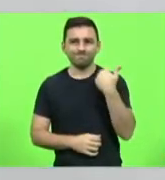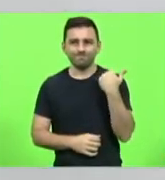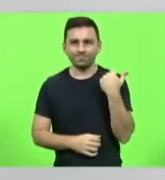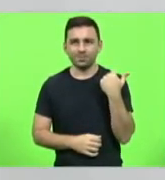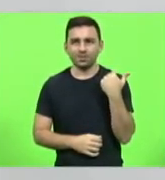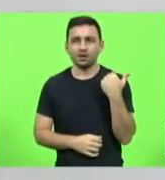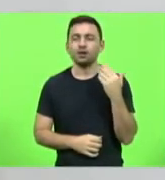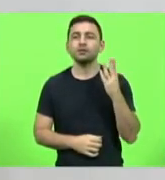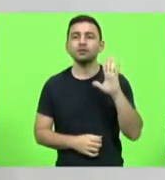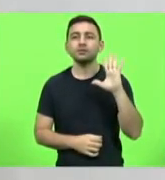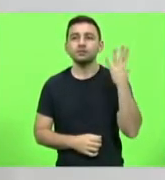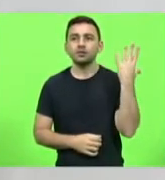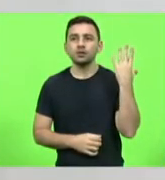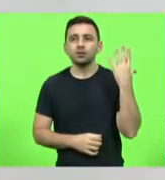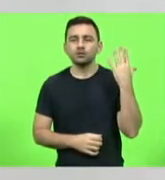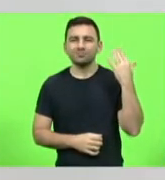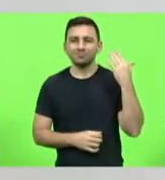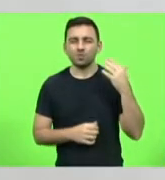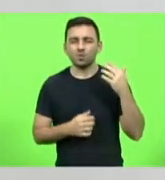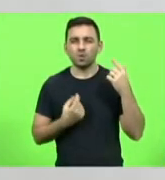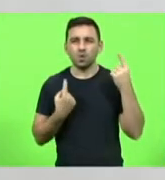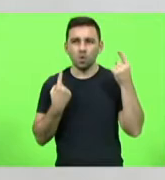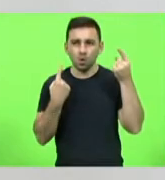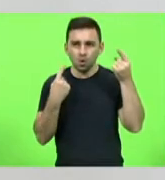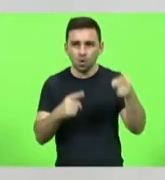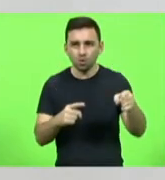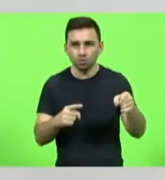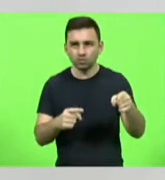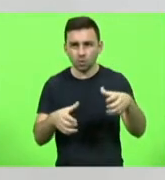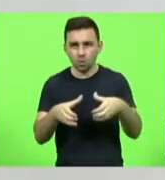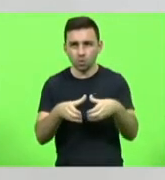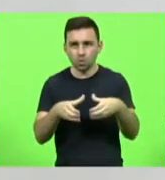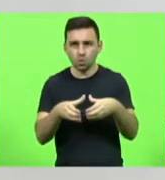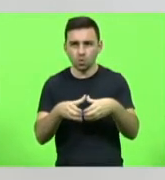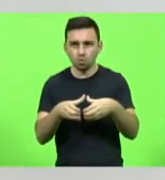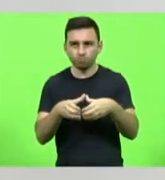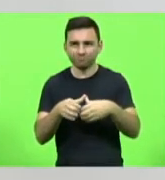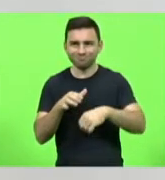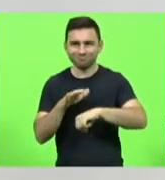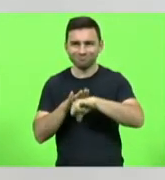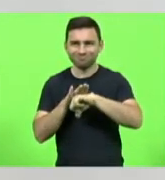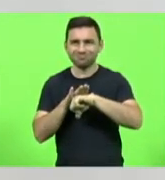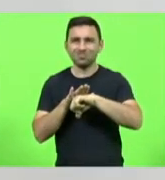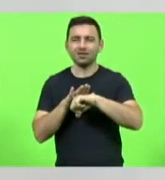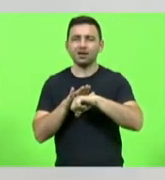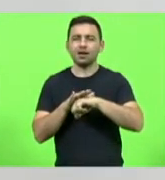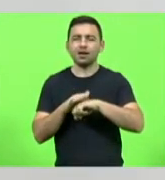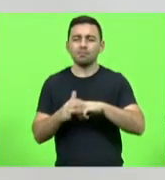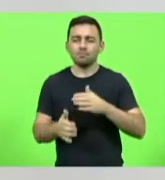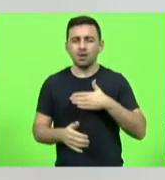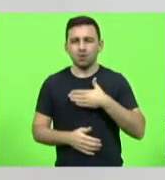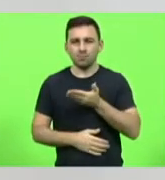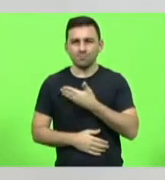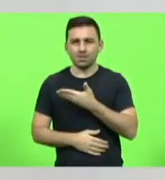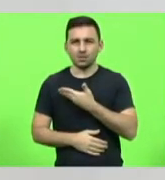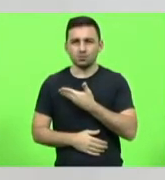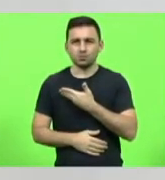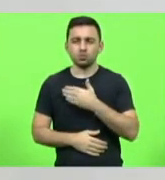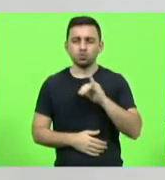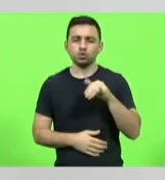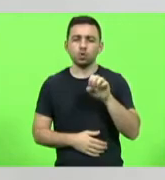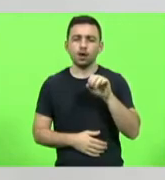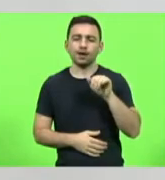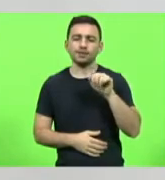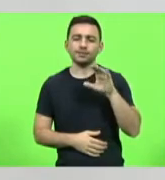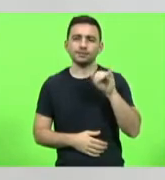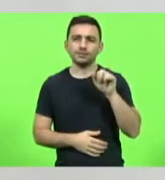por um ataque de uma facção criminosa no Estado, o Joacir. Meu amigo, o sargento Joacir, morreu, faleceu em agosto